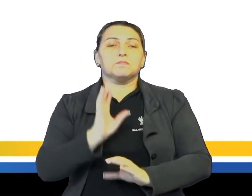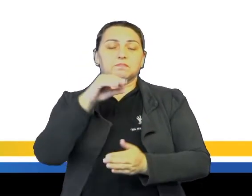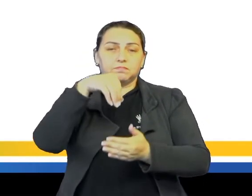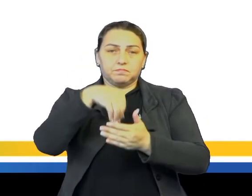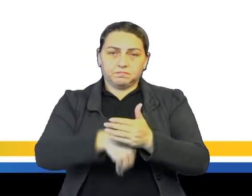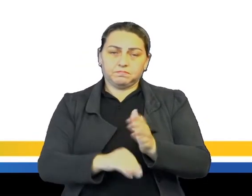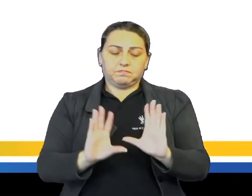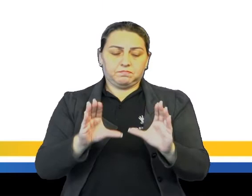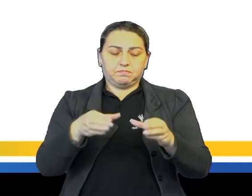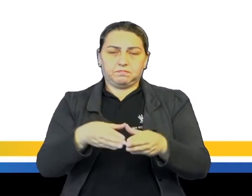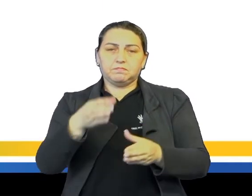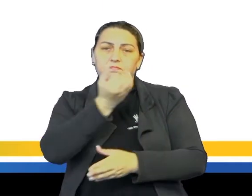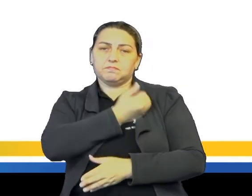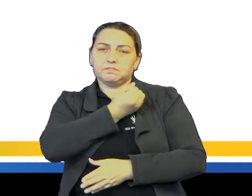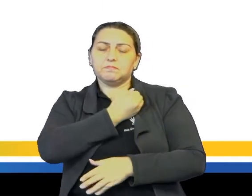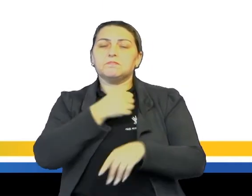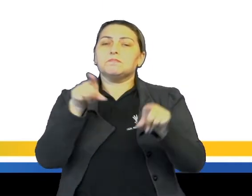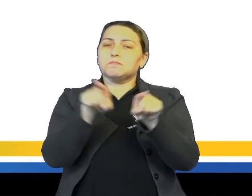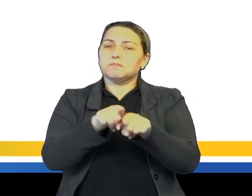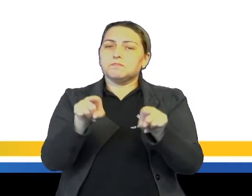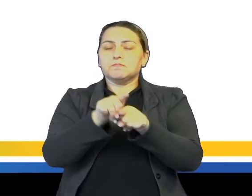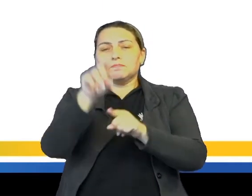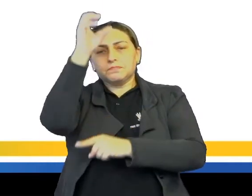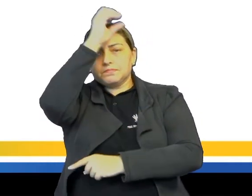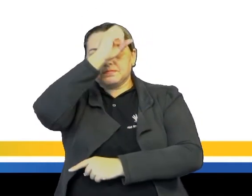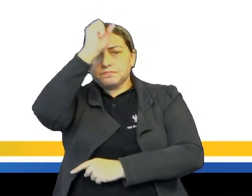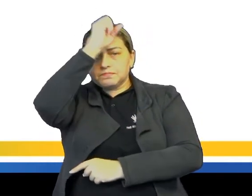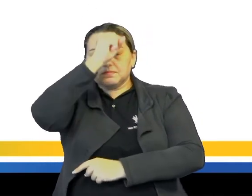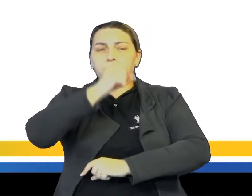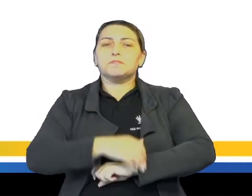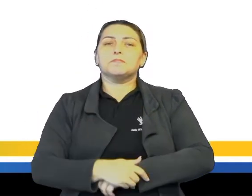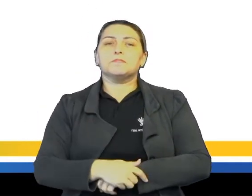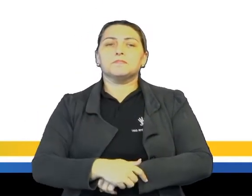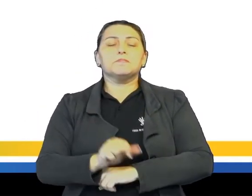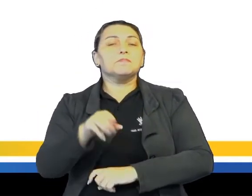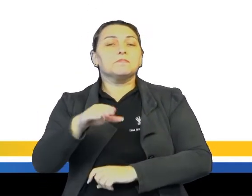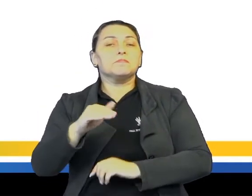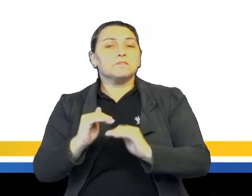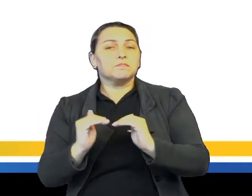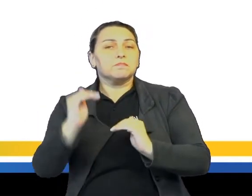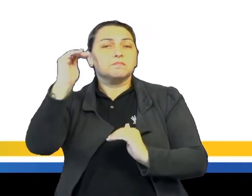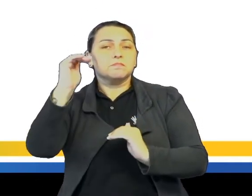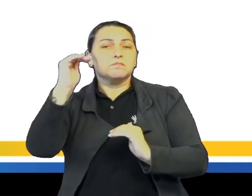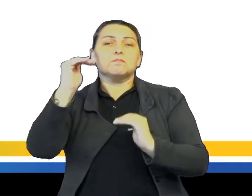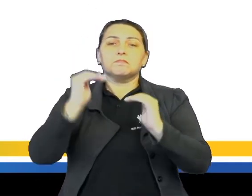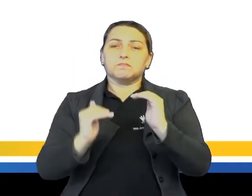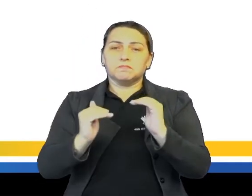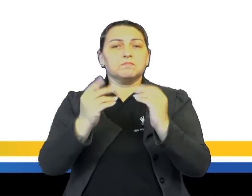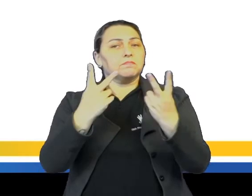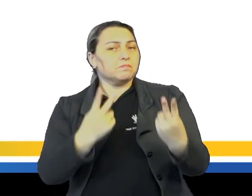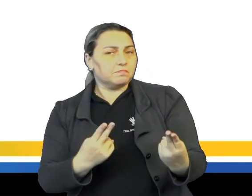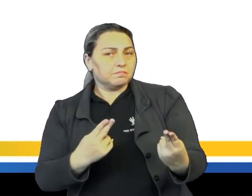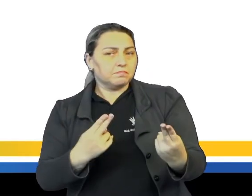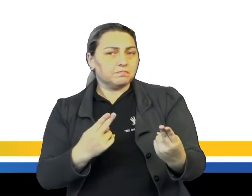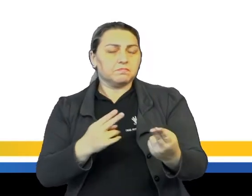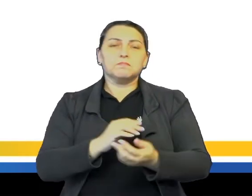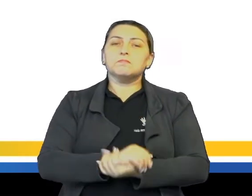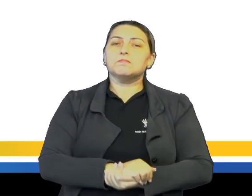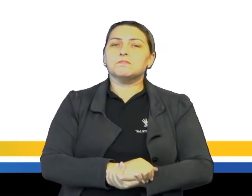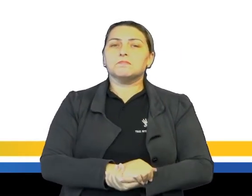Dentro desse conjunto numérico, nós também aprendemos sobre quem é maior, quem é menor e quem é